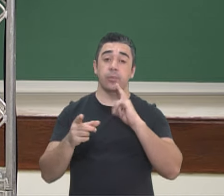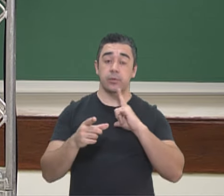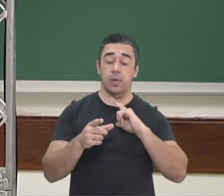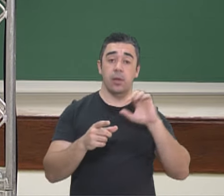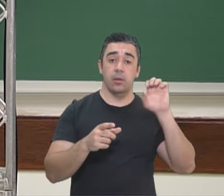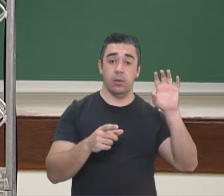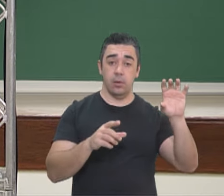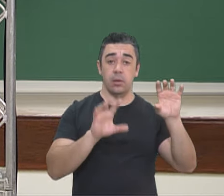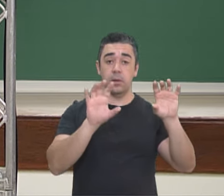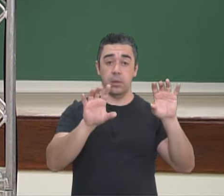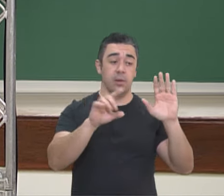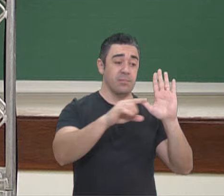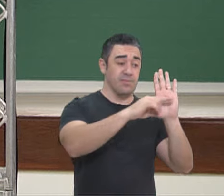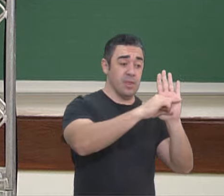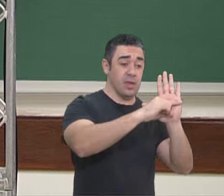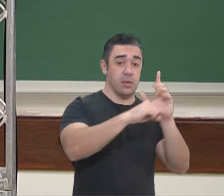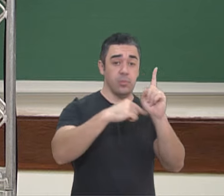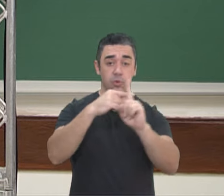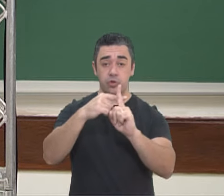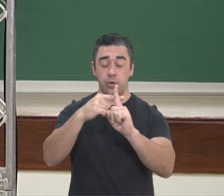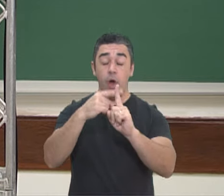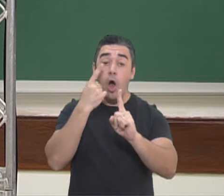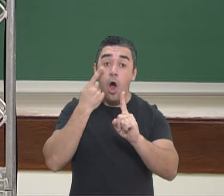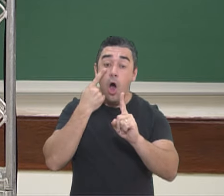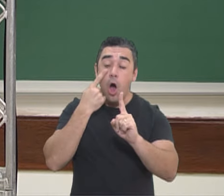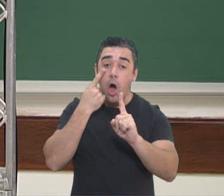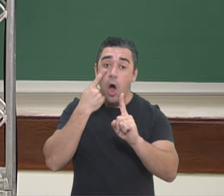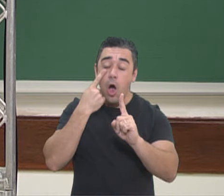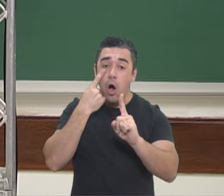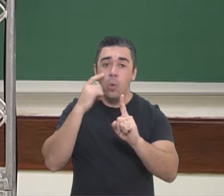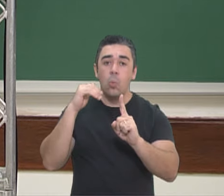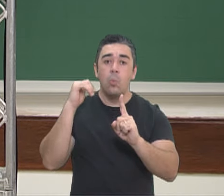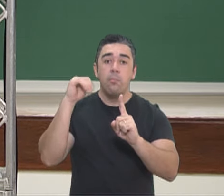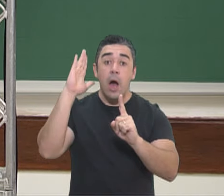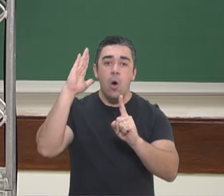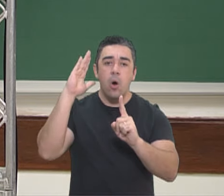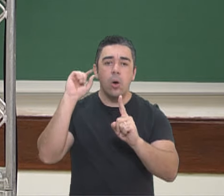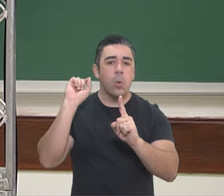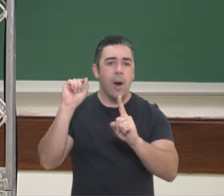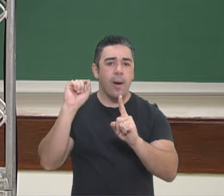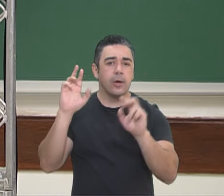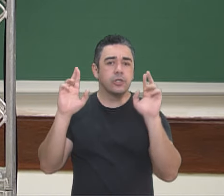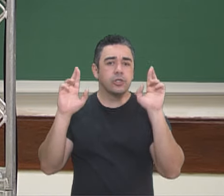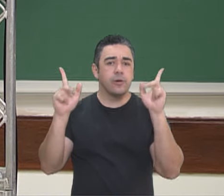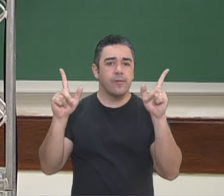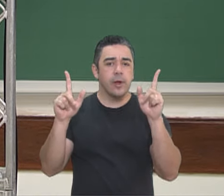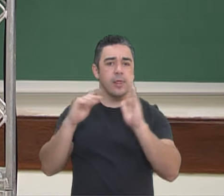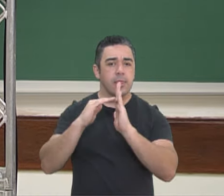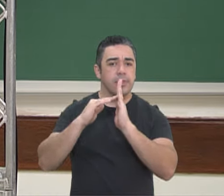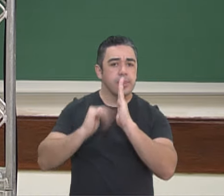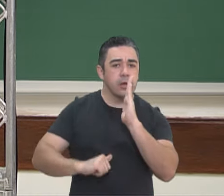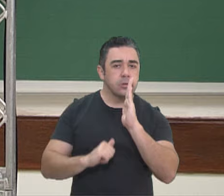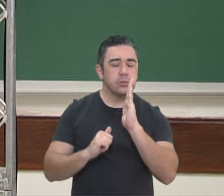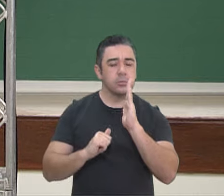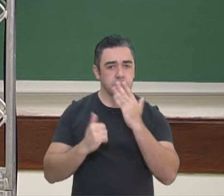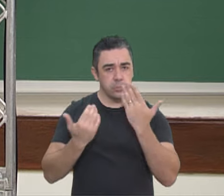inteiro positivo, ok? E quando eu escrevo sem parênteses, eu estou escrevendo